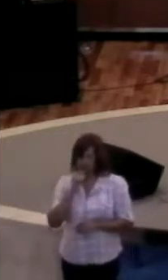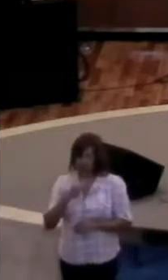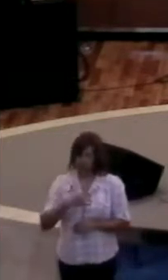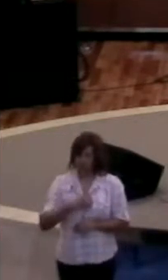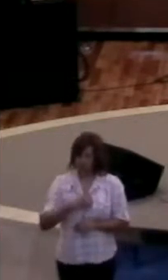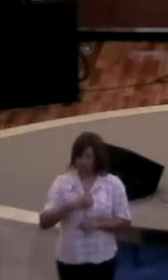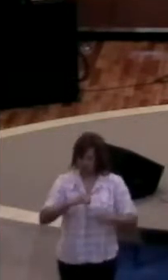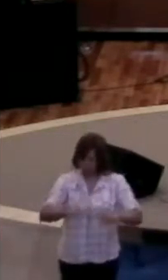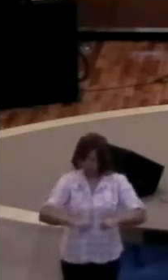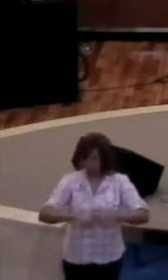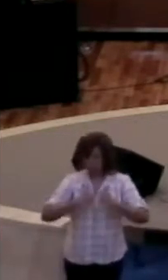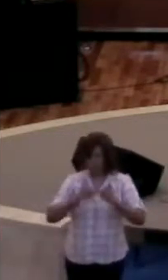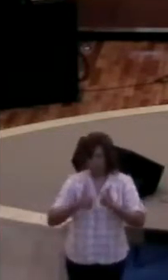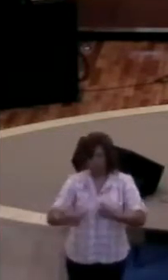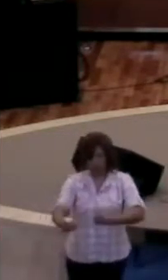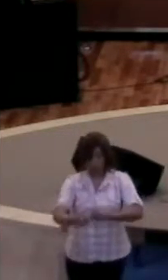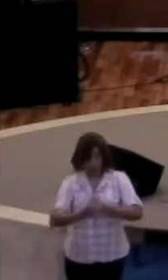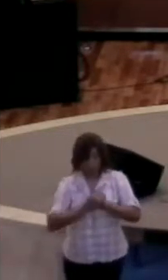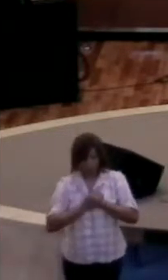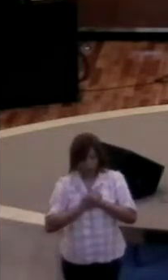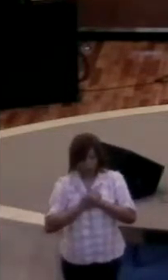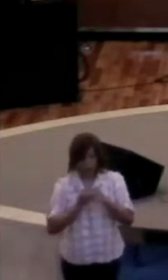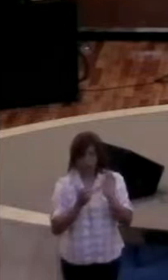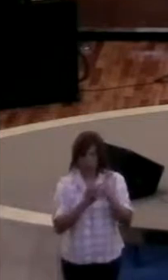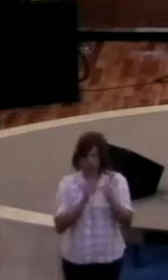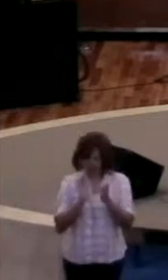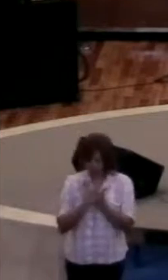digna para proteger o seu filho?